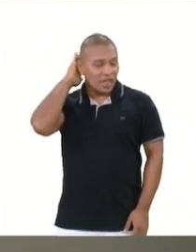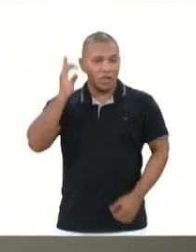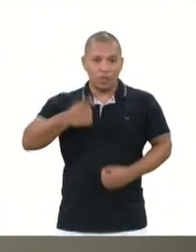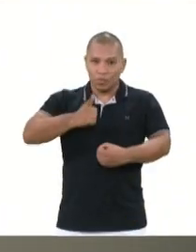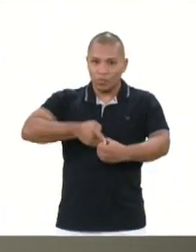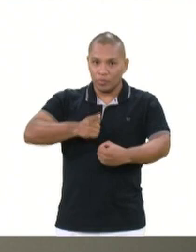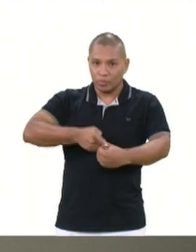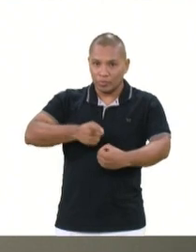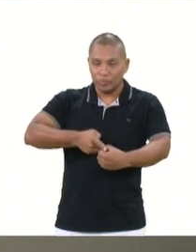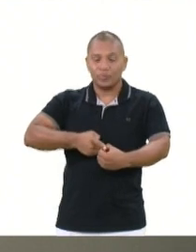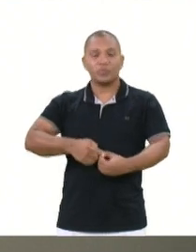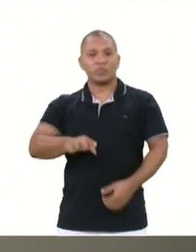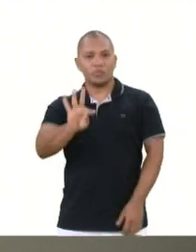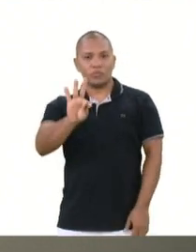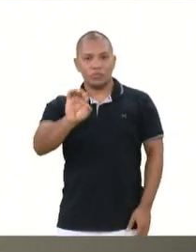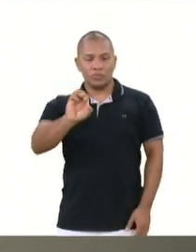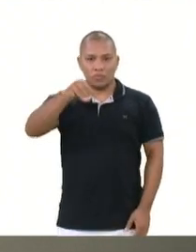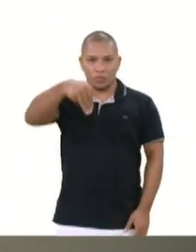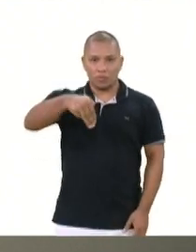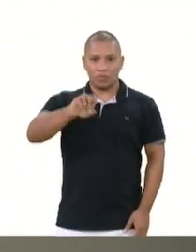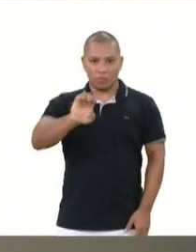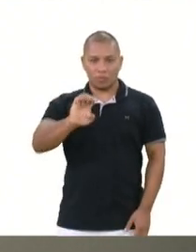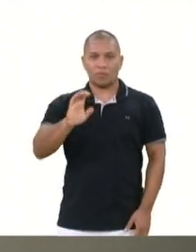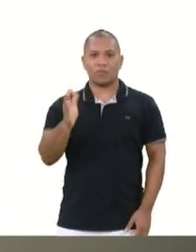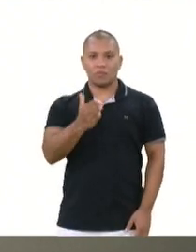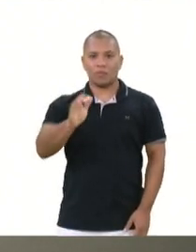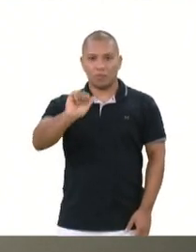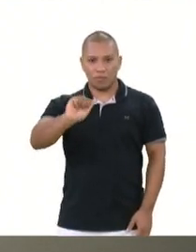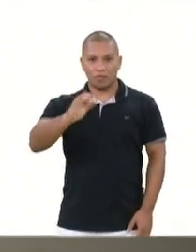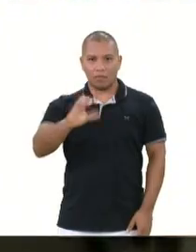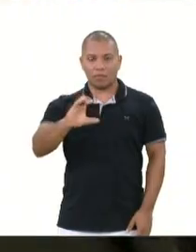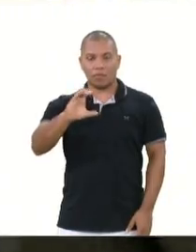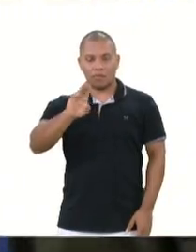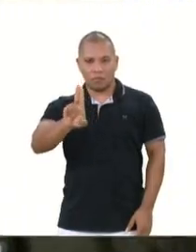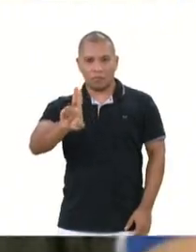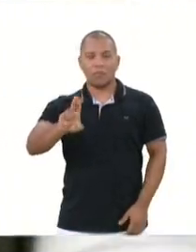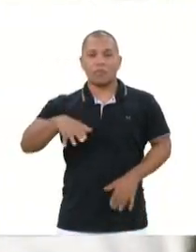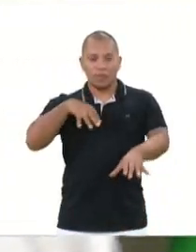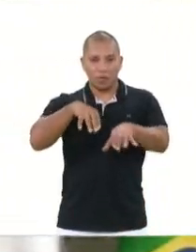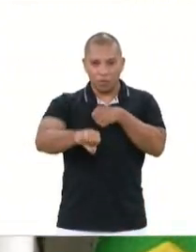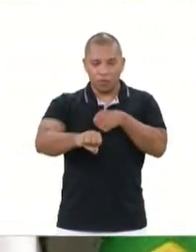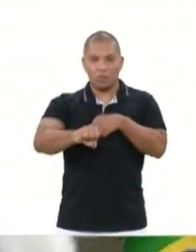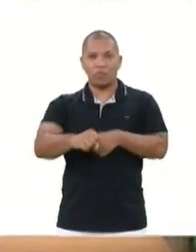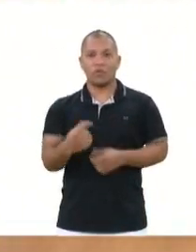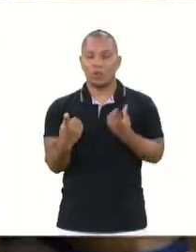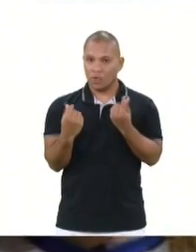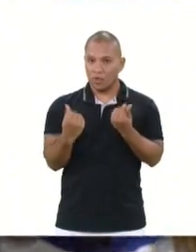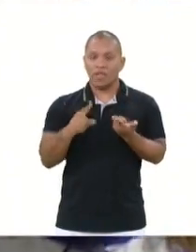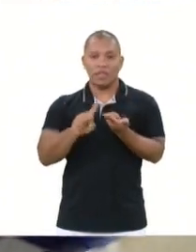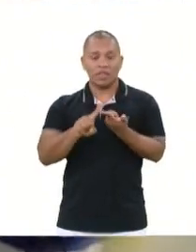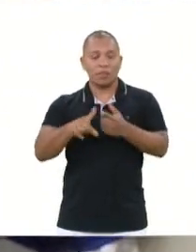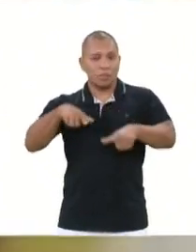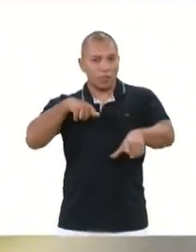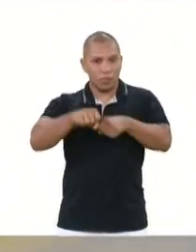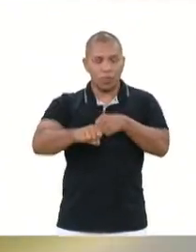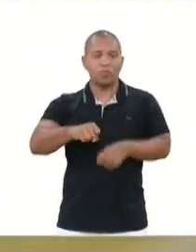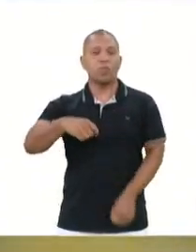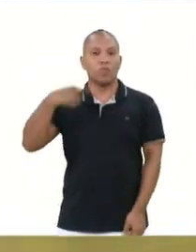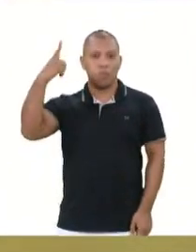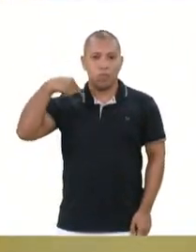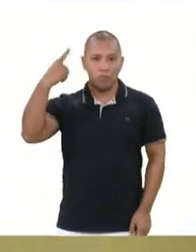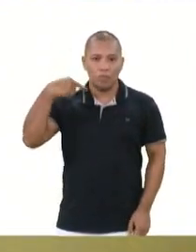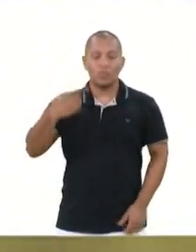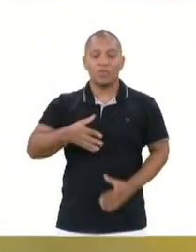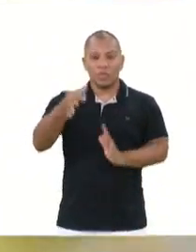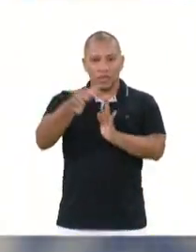Belém aos 4 anos de idade. É formado em Economia e Direito. É casado, pai de 3 filhos e candidato à Prefeitura de